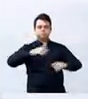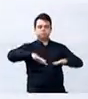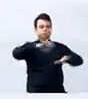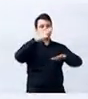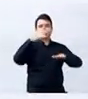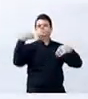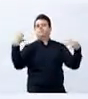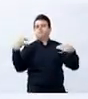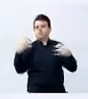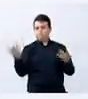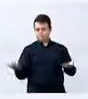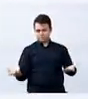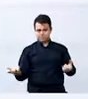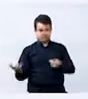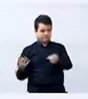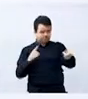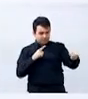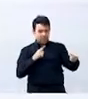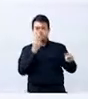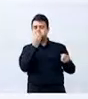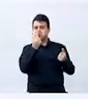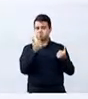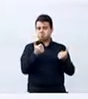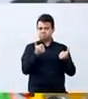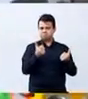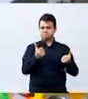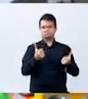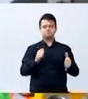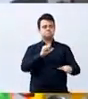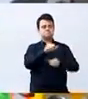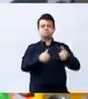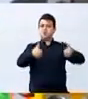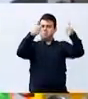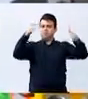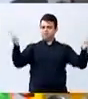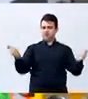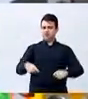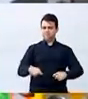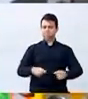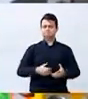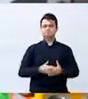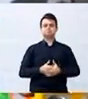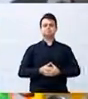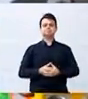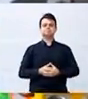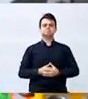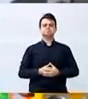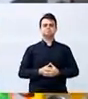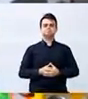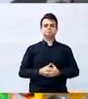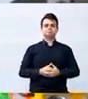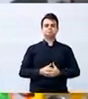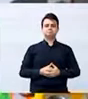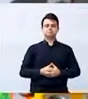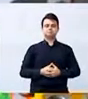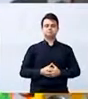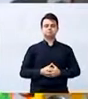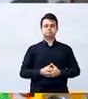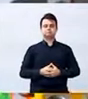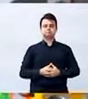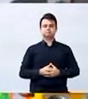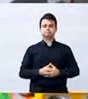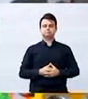tem, já é uma bênção. Que cada dia eu ficava melhor. Daí cada dia que eu ia na pista eu esticava